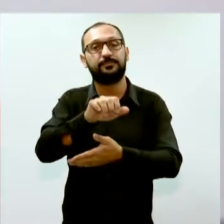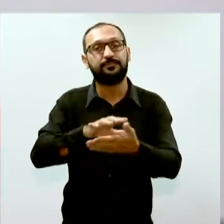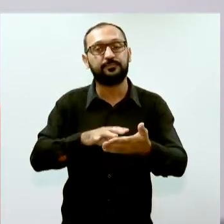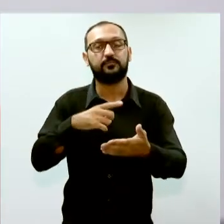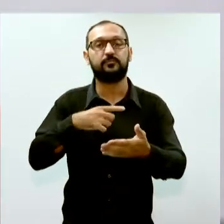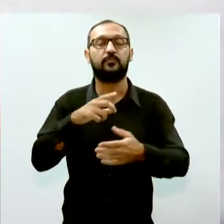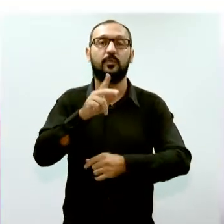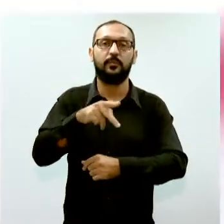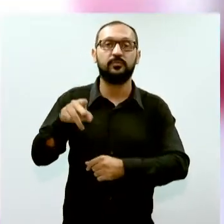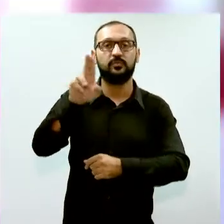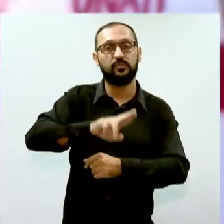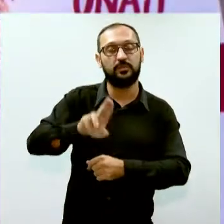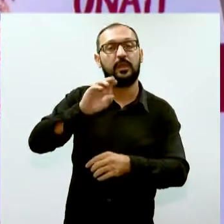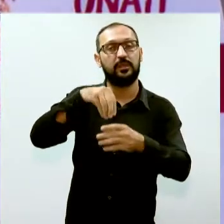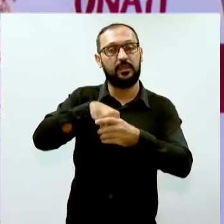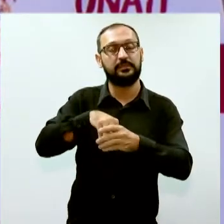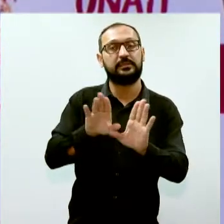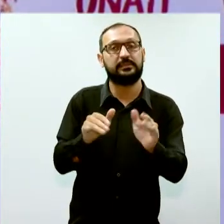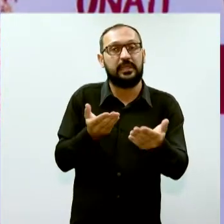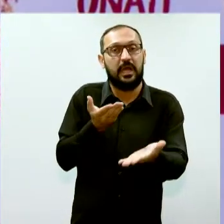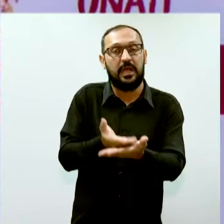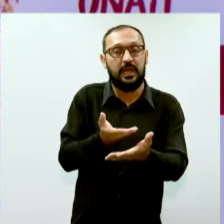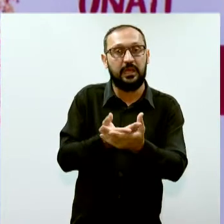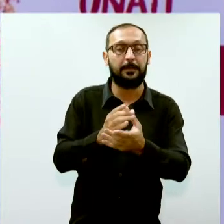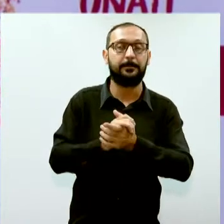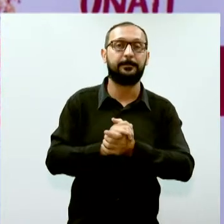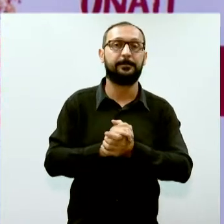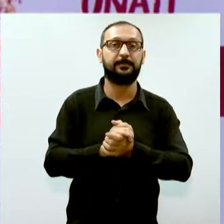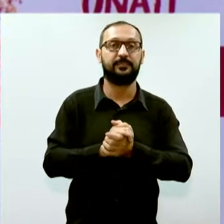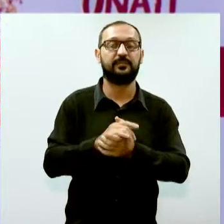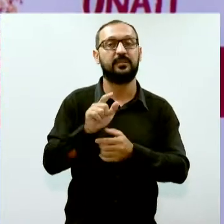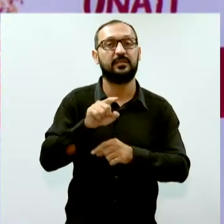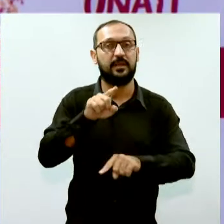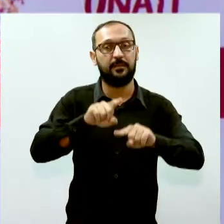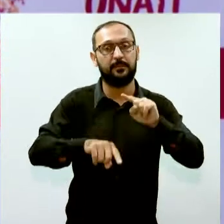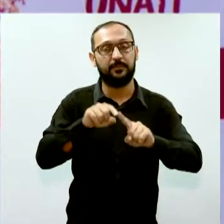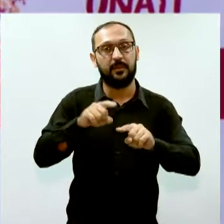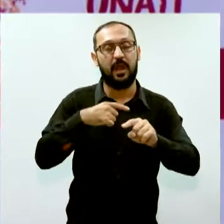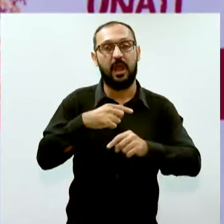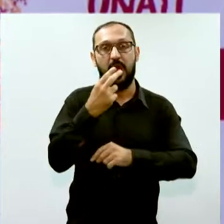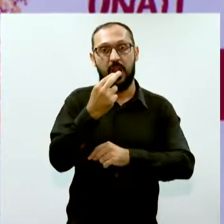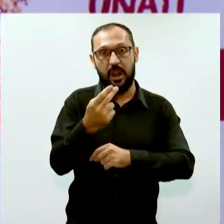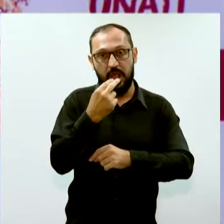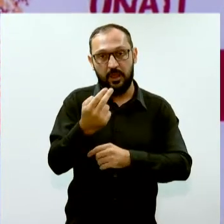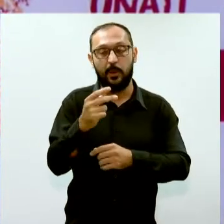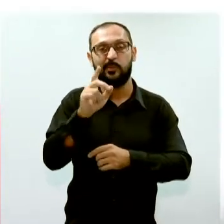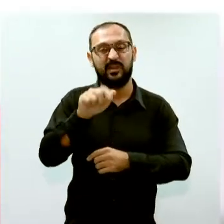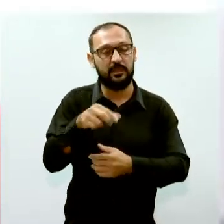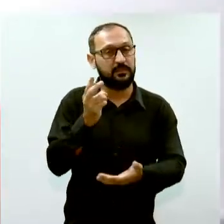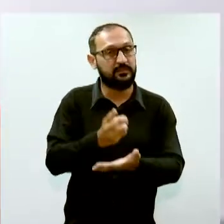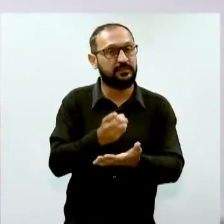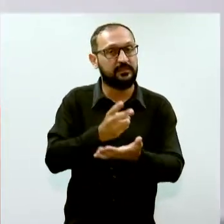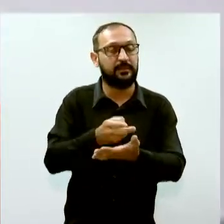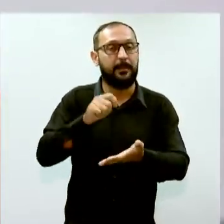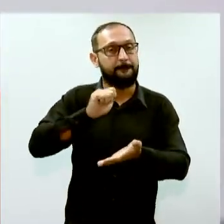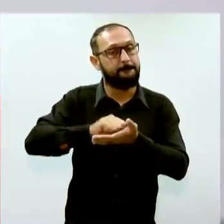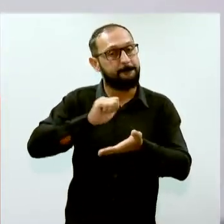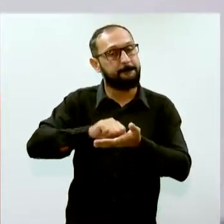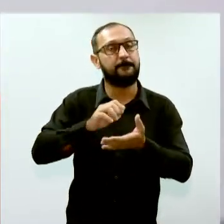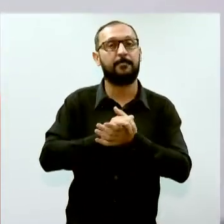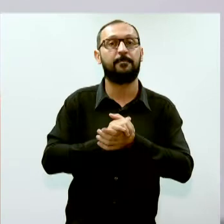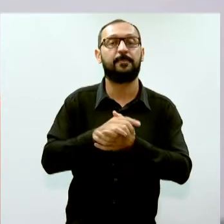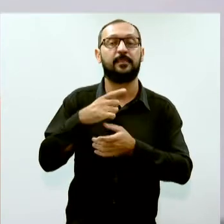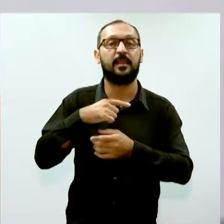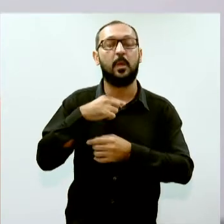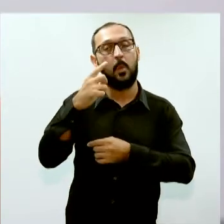para o professor utilizar em sala de aula. Sem falar que, por ele documentar a língua, e uma língua sem tradição escrita,